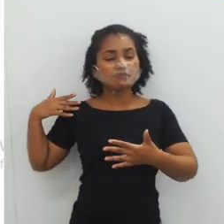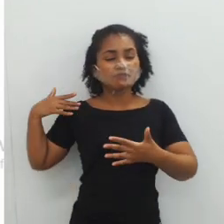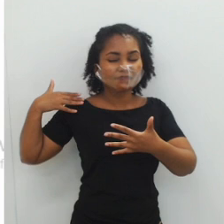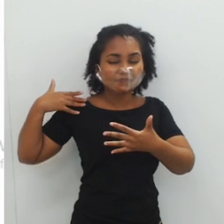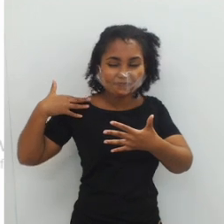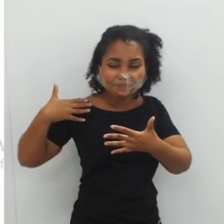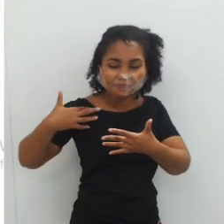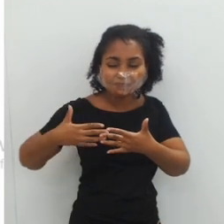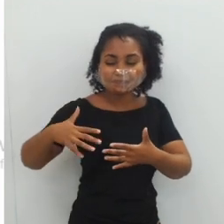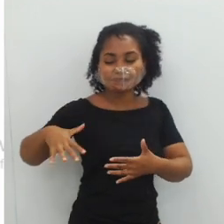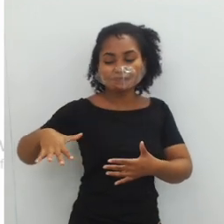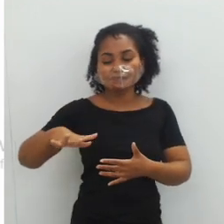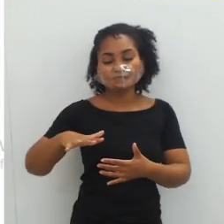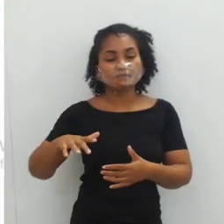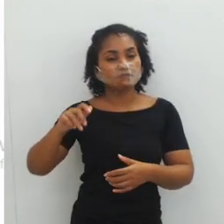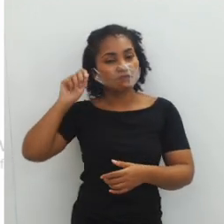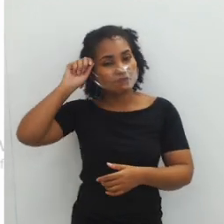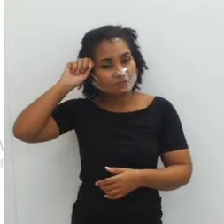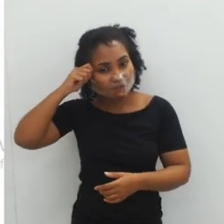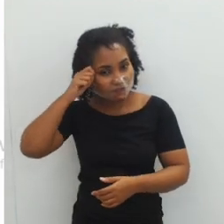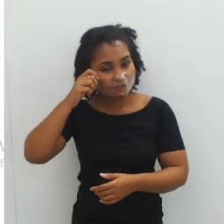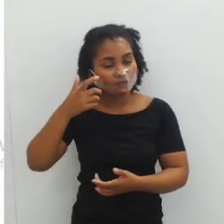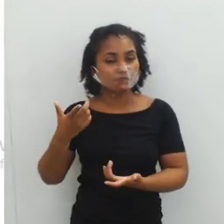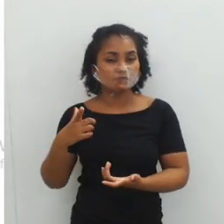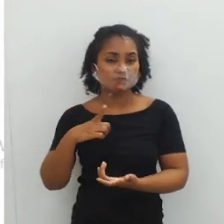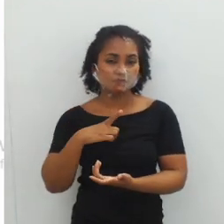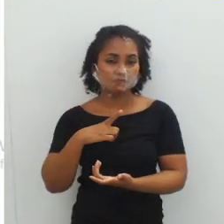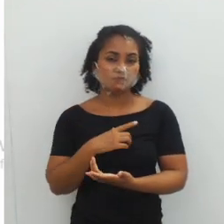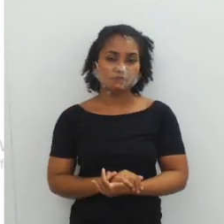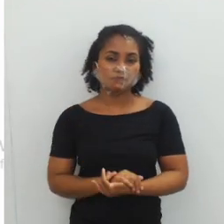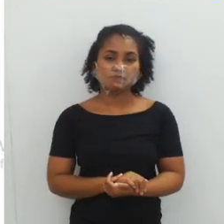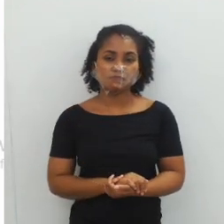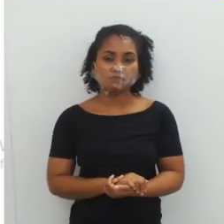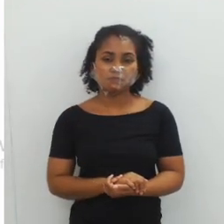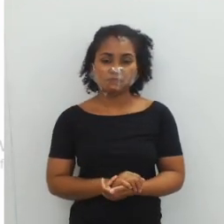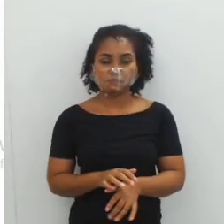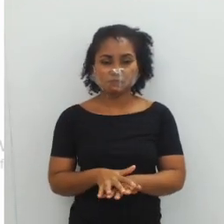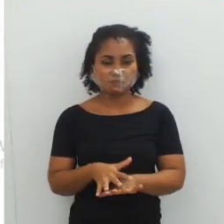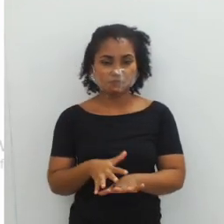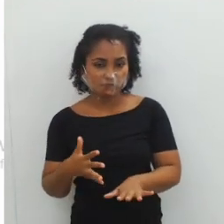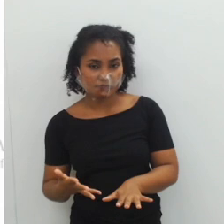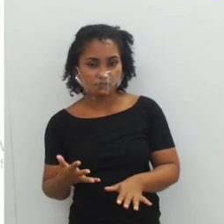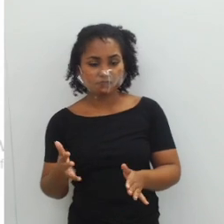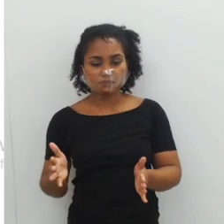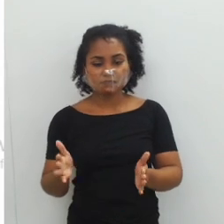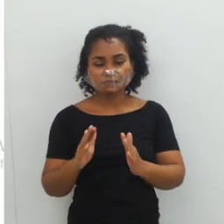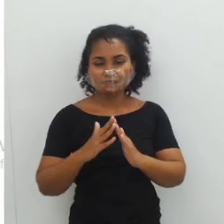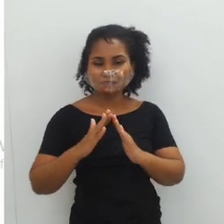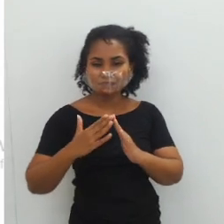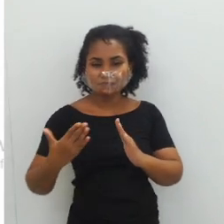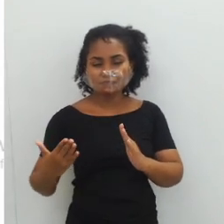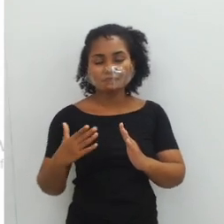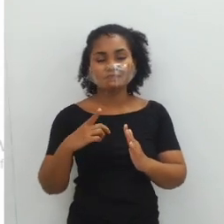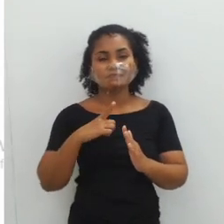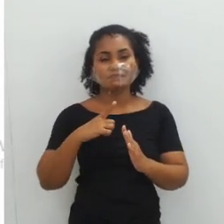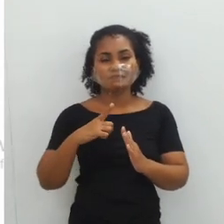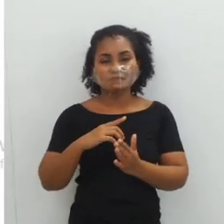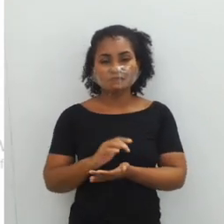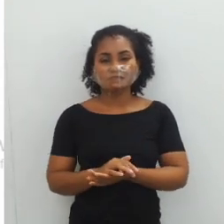historicamente, as populações negras, elas estão aí segregadas nas favelas, né?